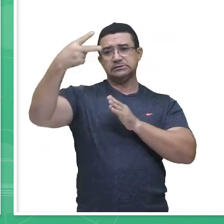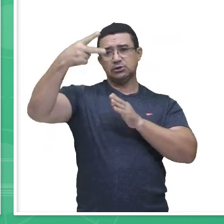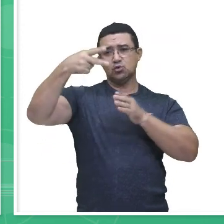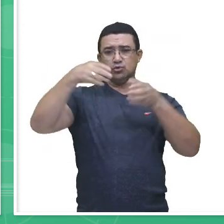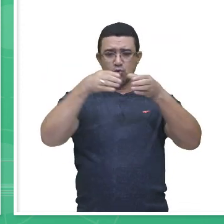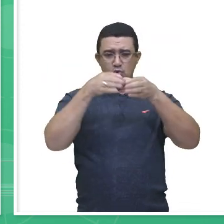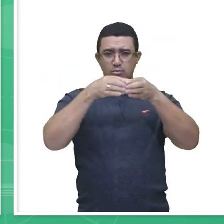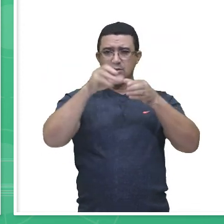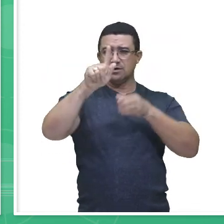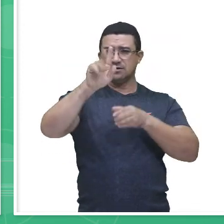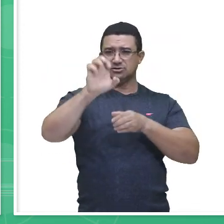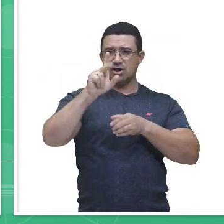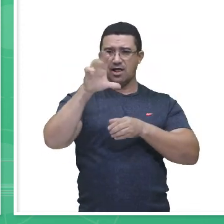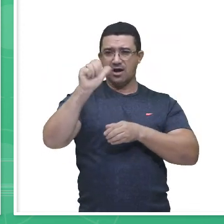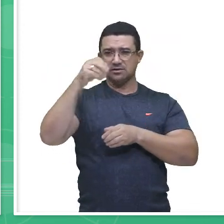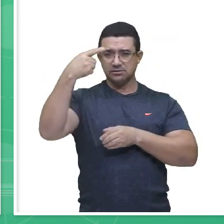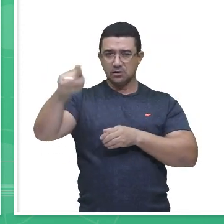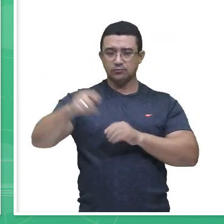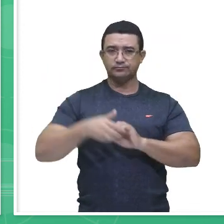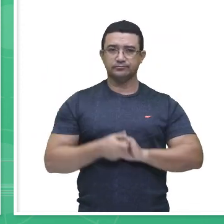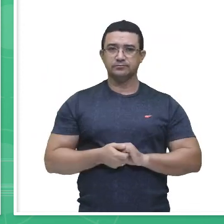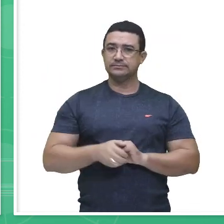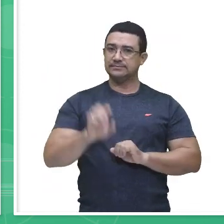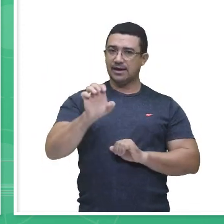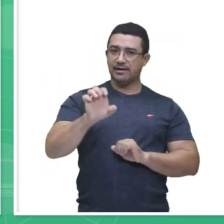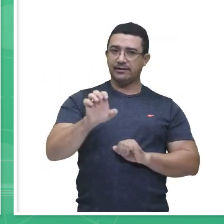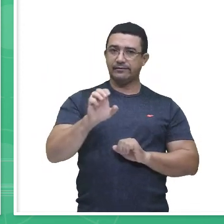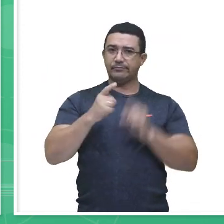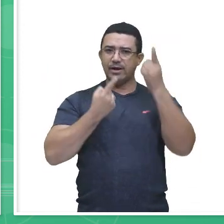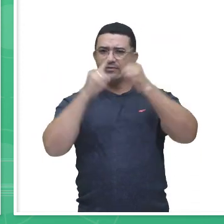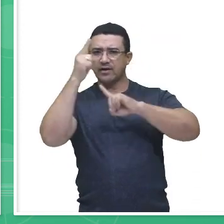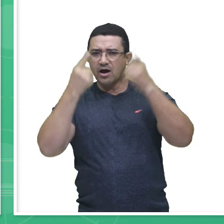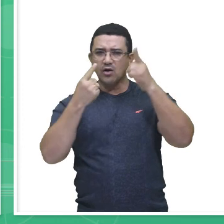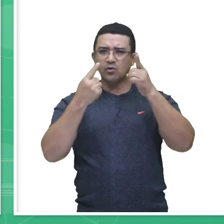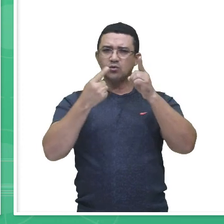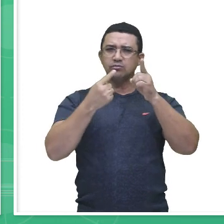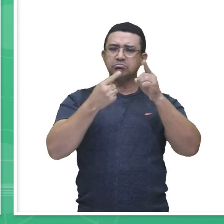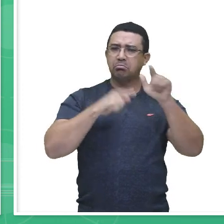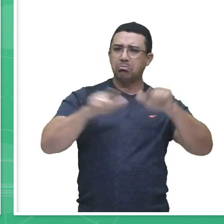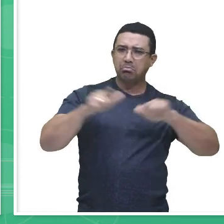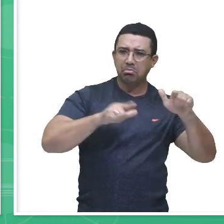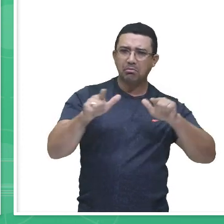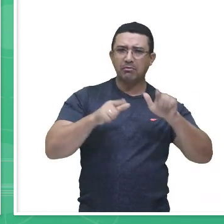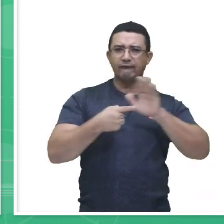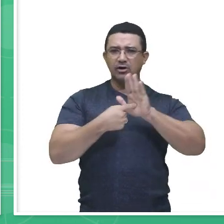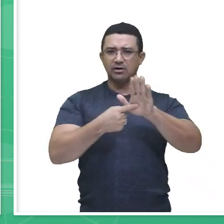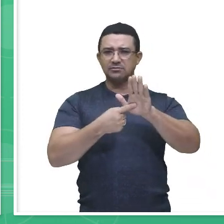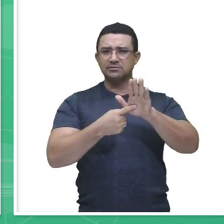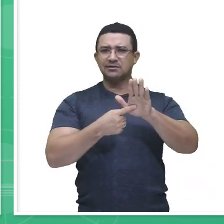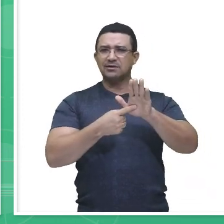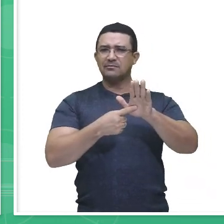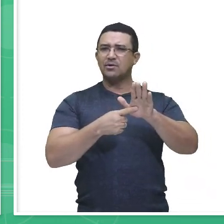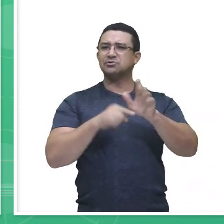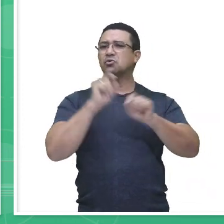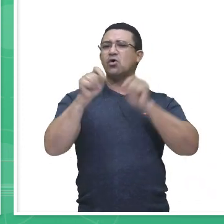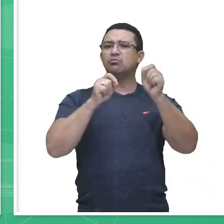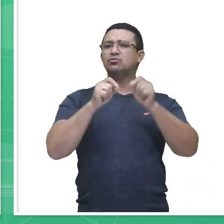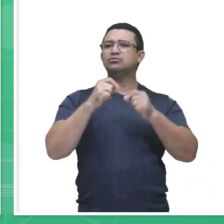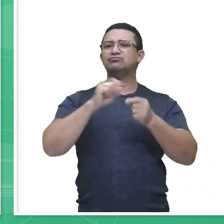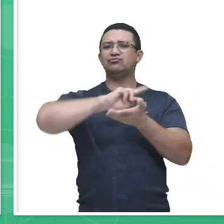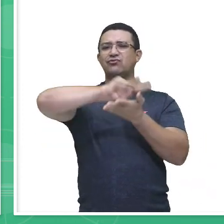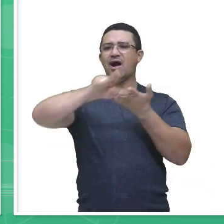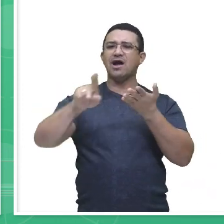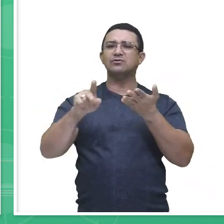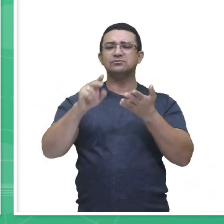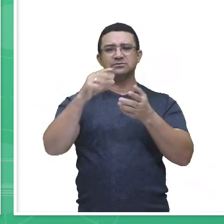primeira. Expressão a serviço da manifestação dos estados de espíritos mais exagerados, sentimento profundo de solidão.